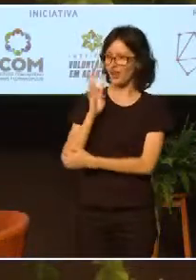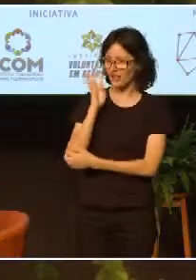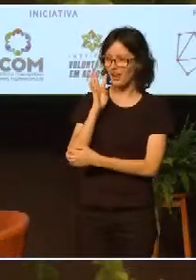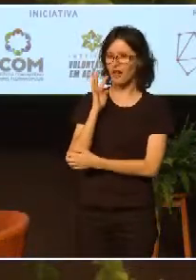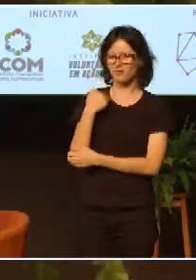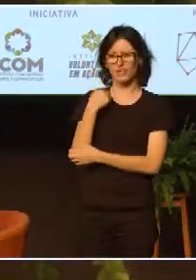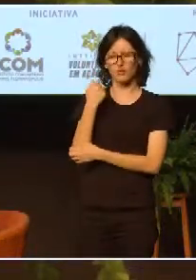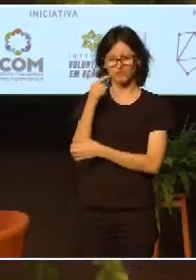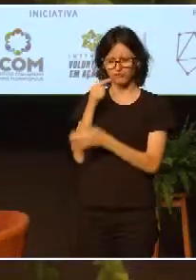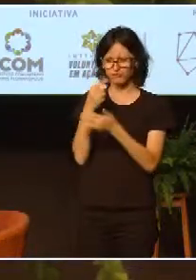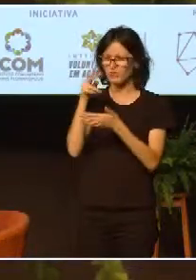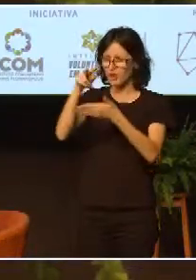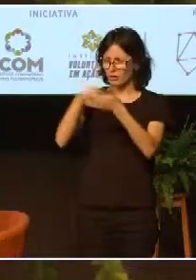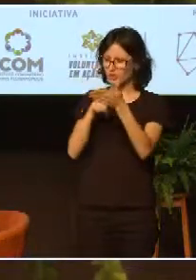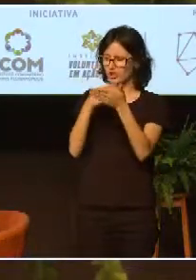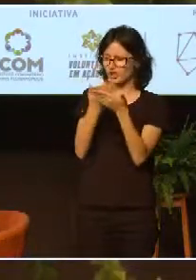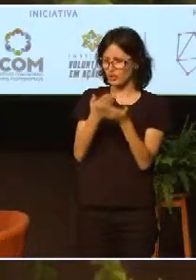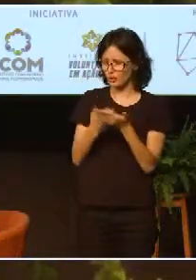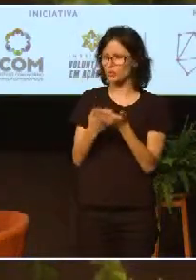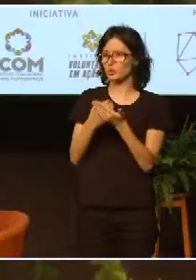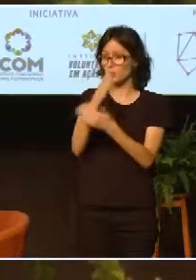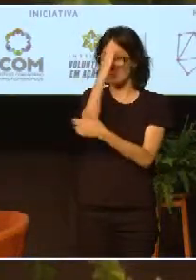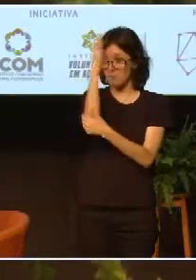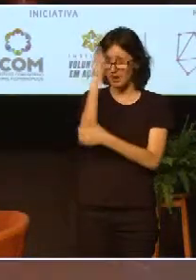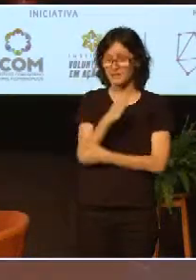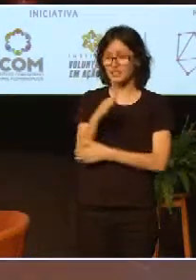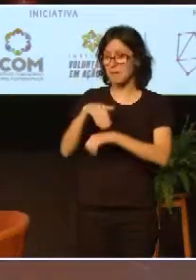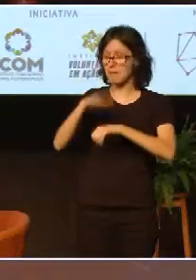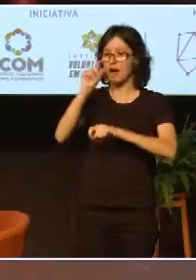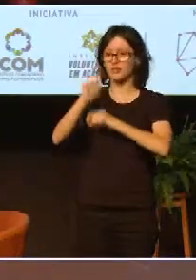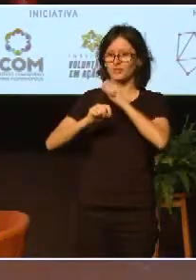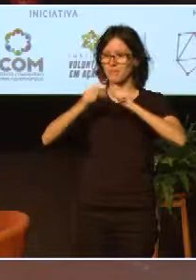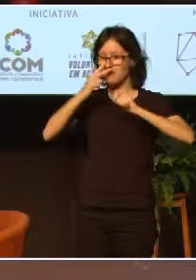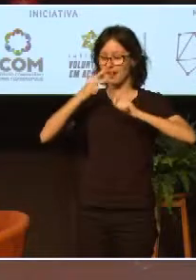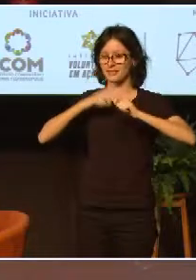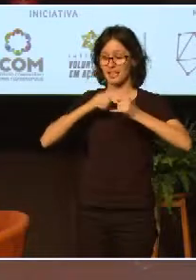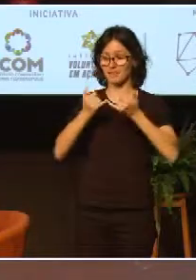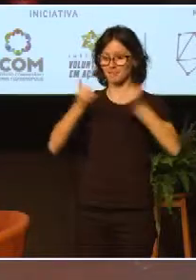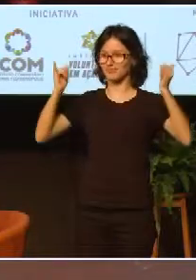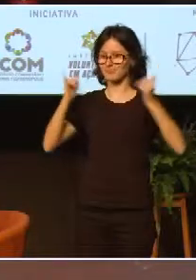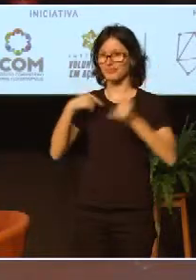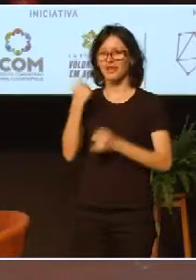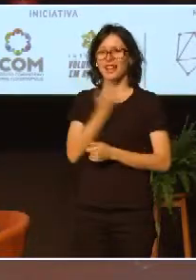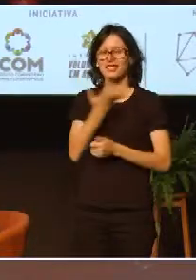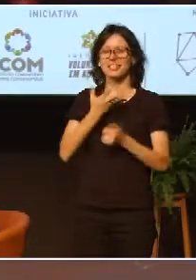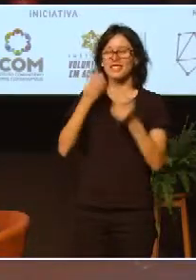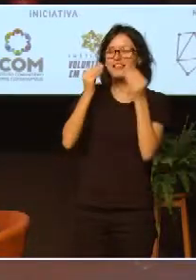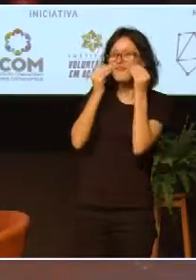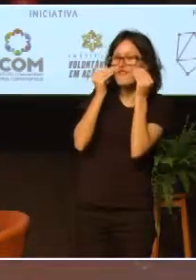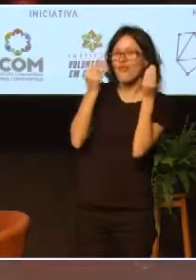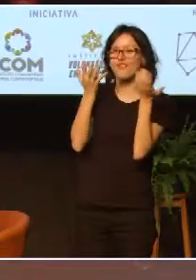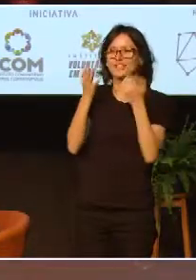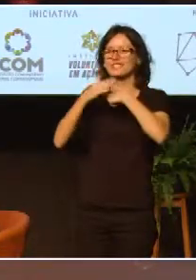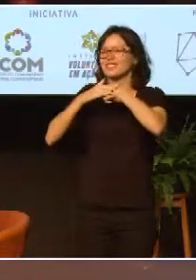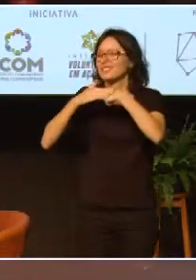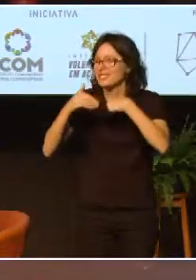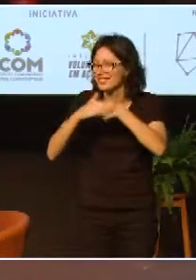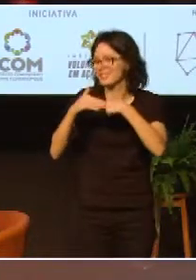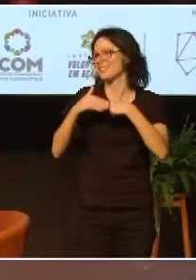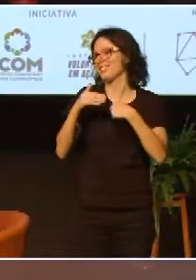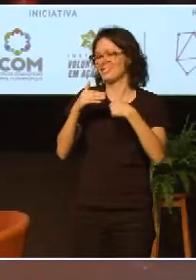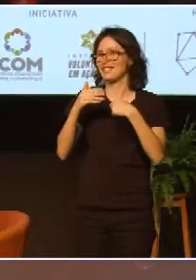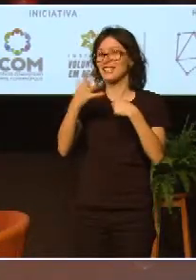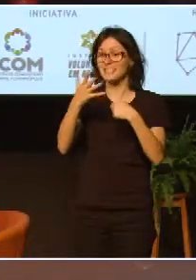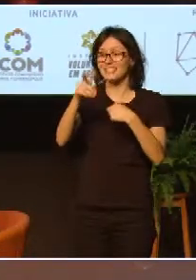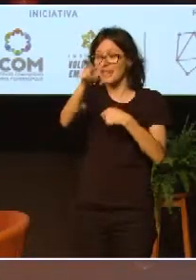vi um estudo outro dia que os brasileiros são mais movidos a esse... A gente quer ser fofinho o tempo inteiro. A gente quer